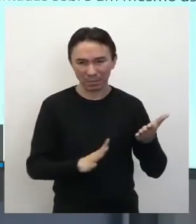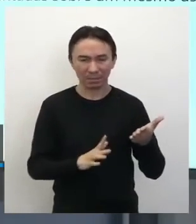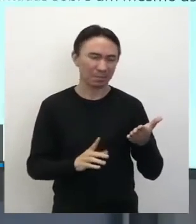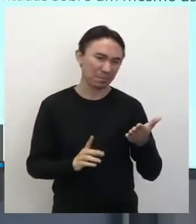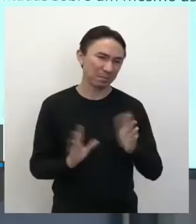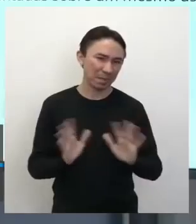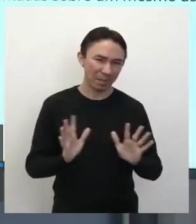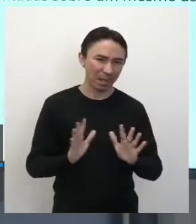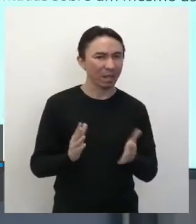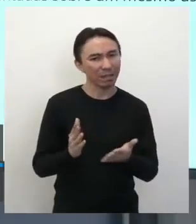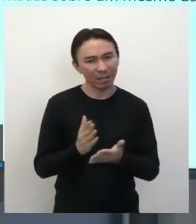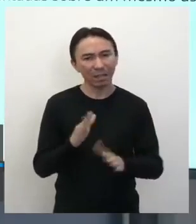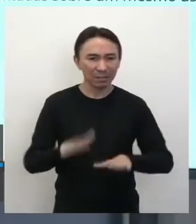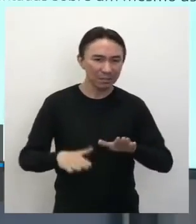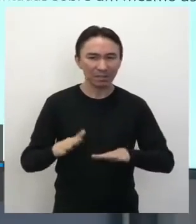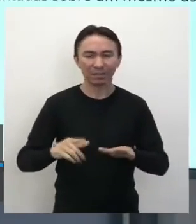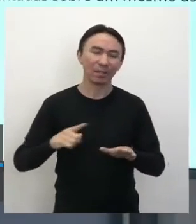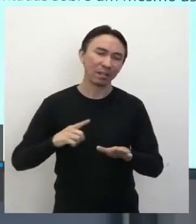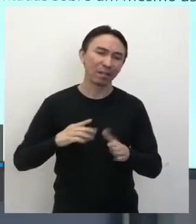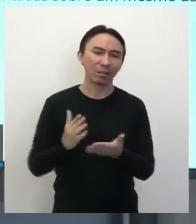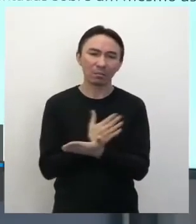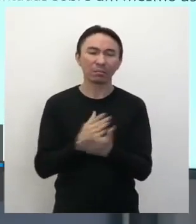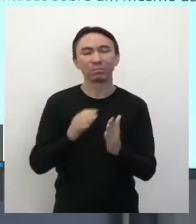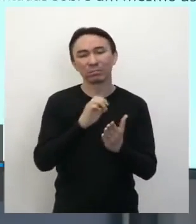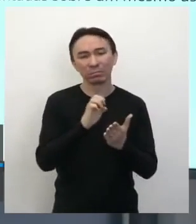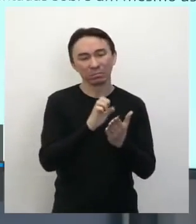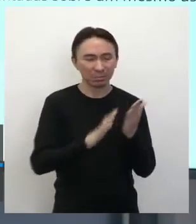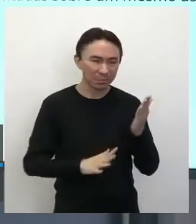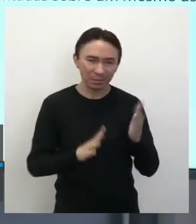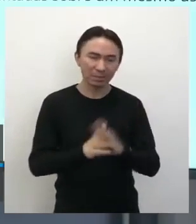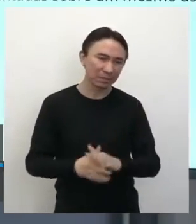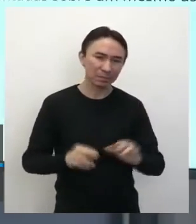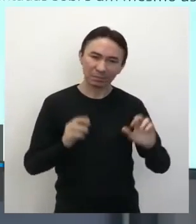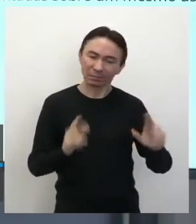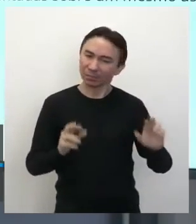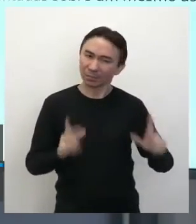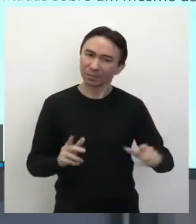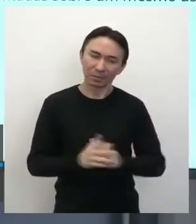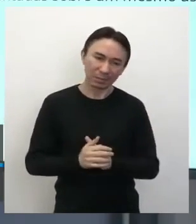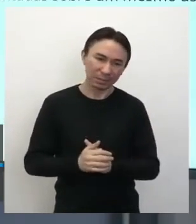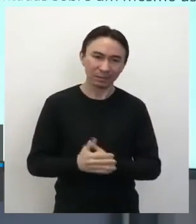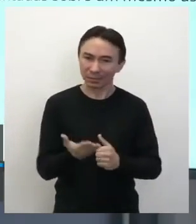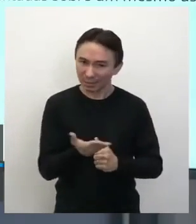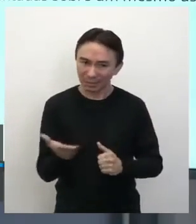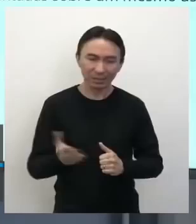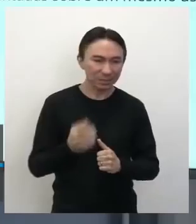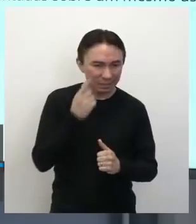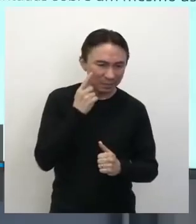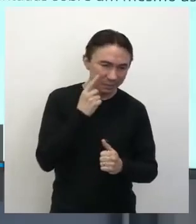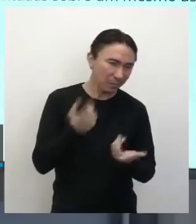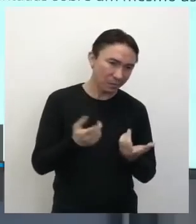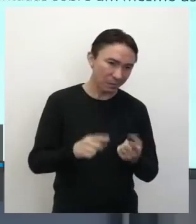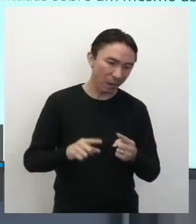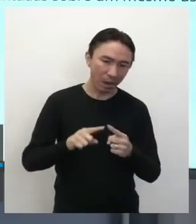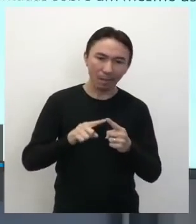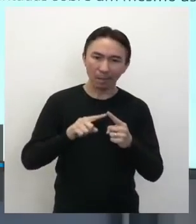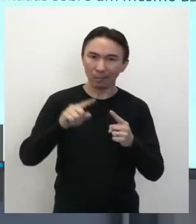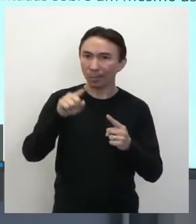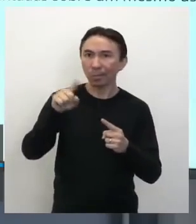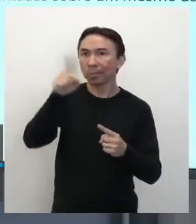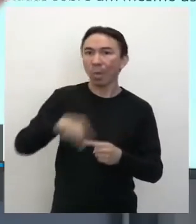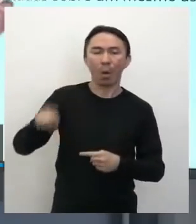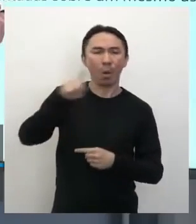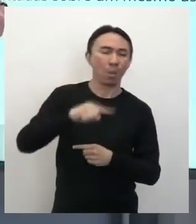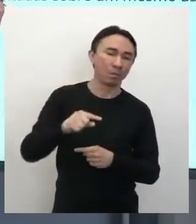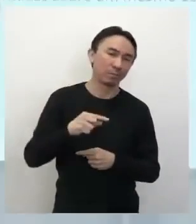tem algum exercício ali que no formato aqui não dá. Então, circule, como é que vai circular na tela? Não dá, né? Então a gente vai adaptando aí sempre, certo?